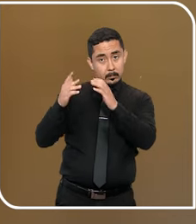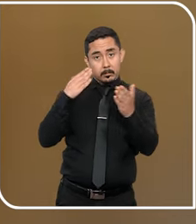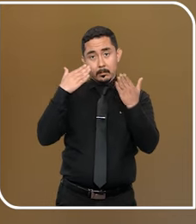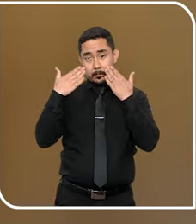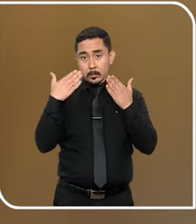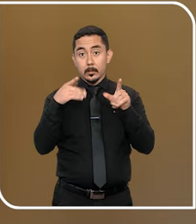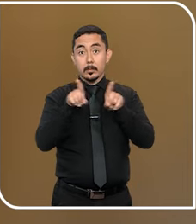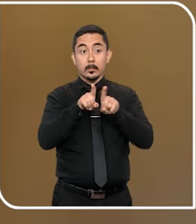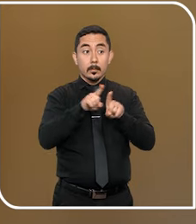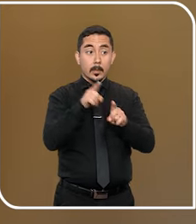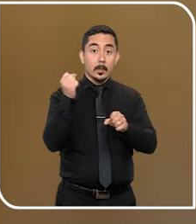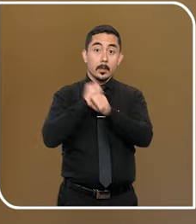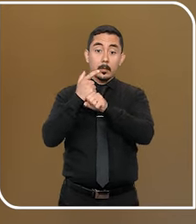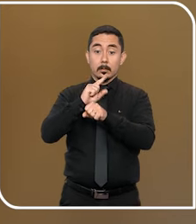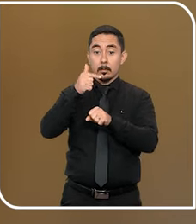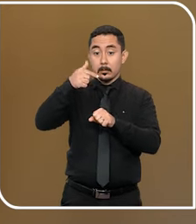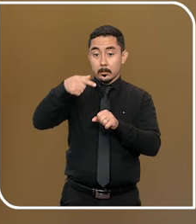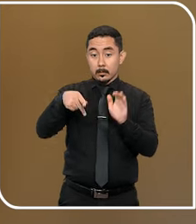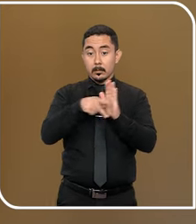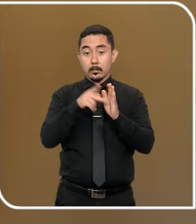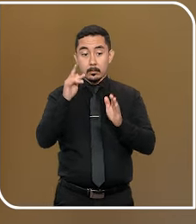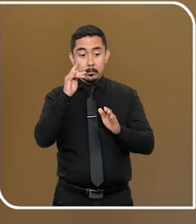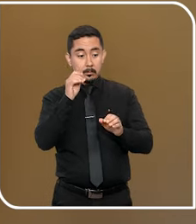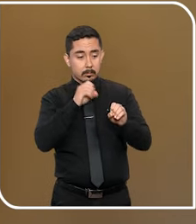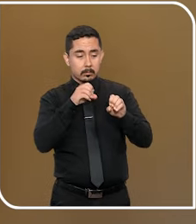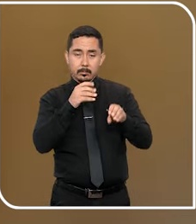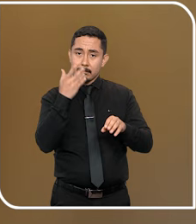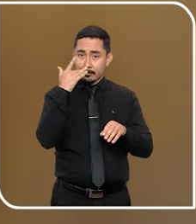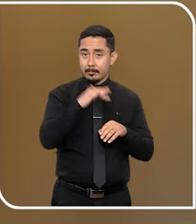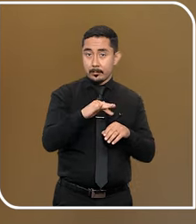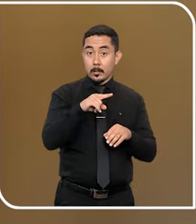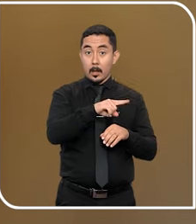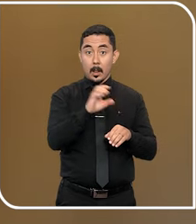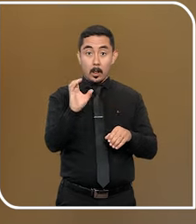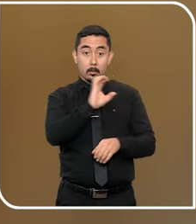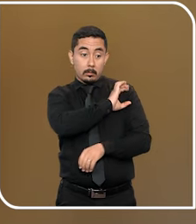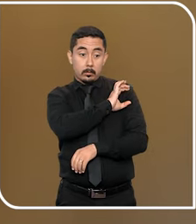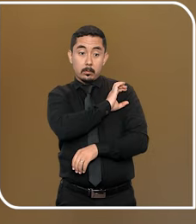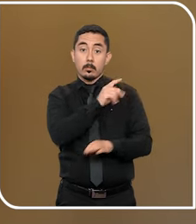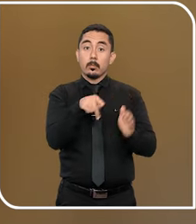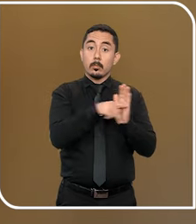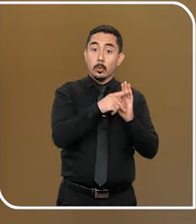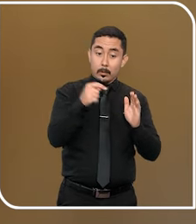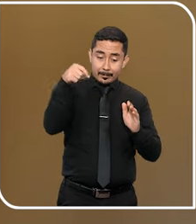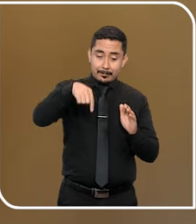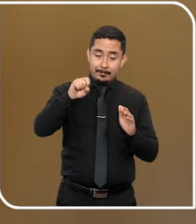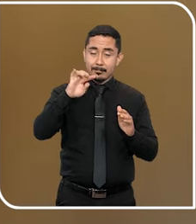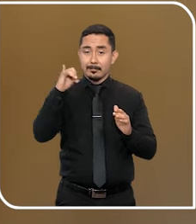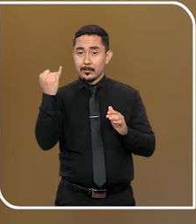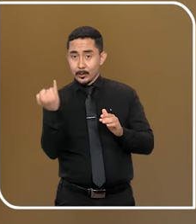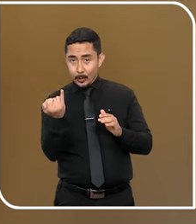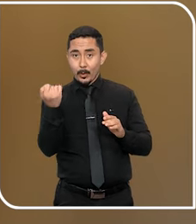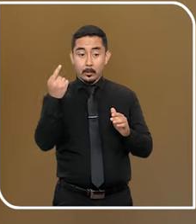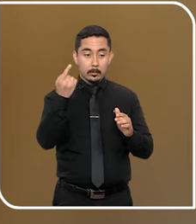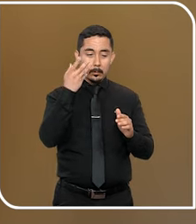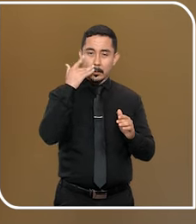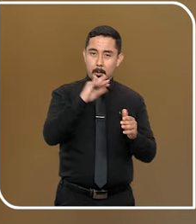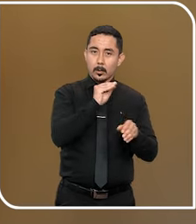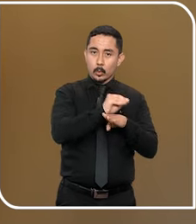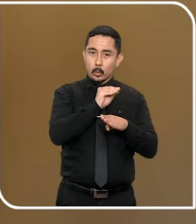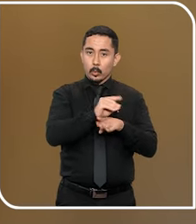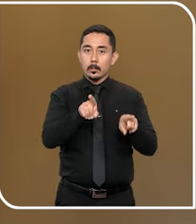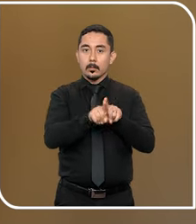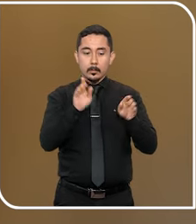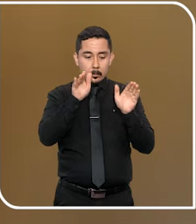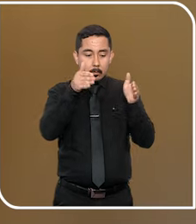neuropsicopedagoga e atua 27 anos na educação infantil é coordenadora pedagógica do bário do STJ especializada na